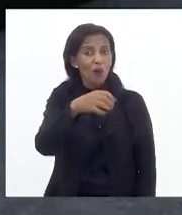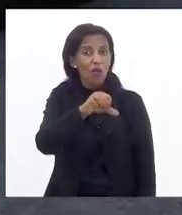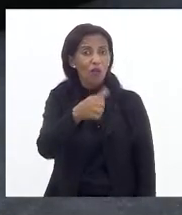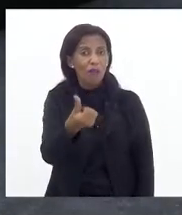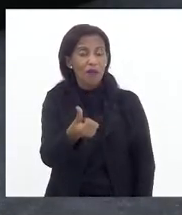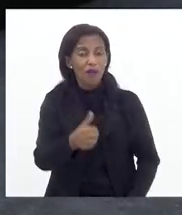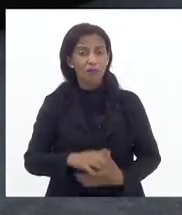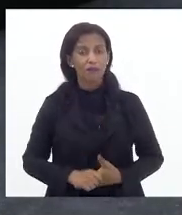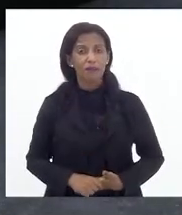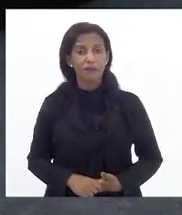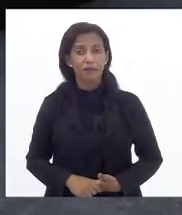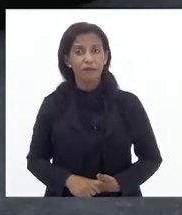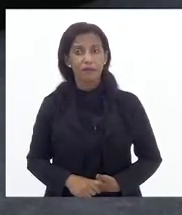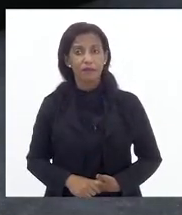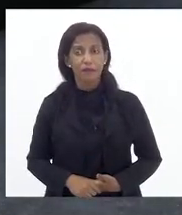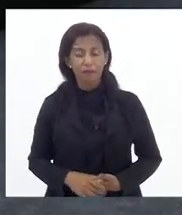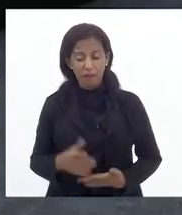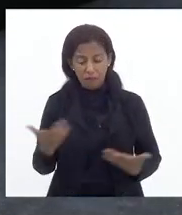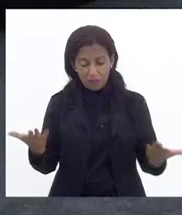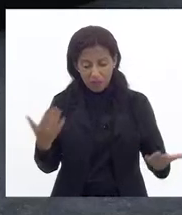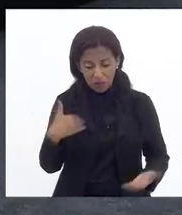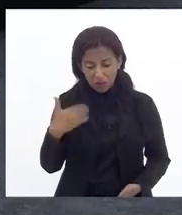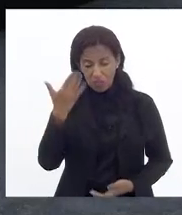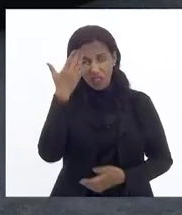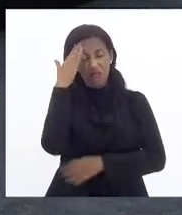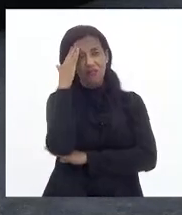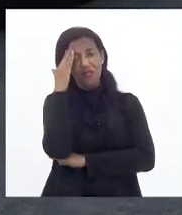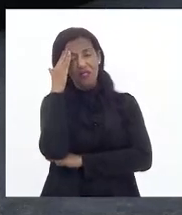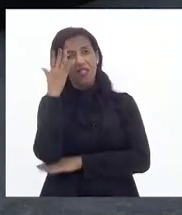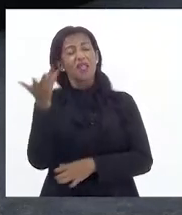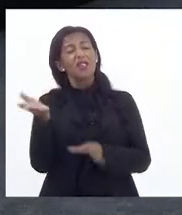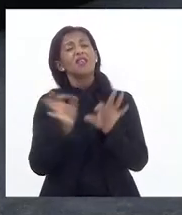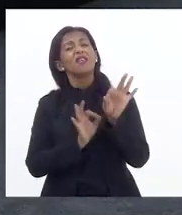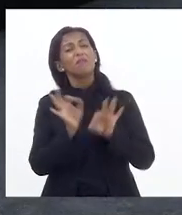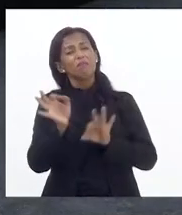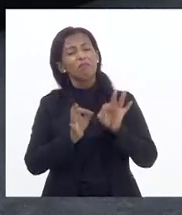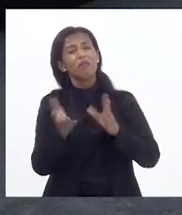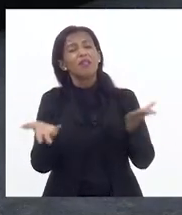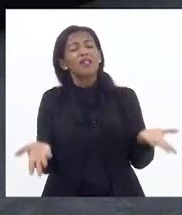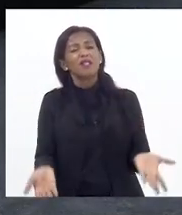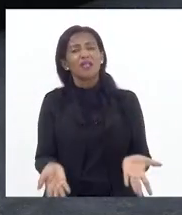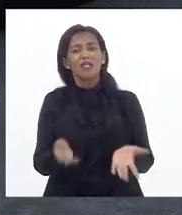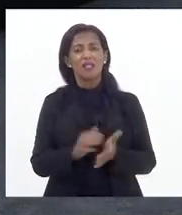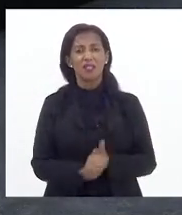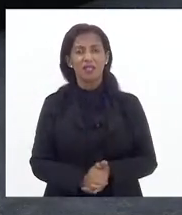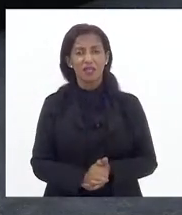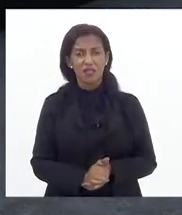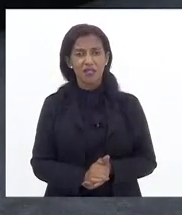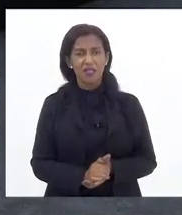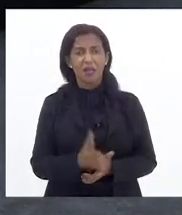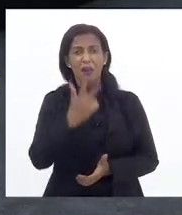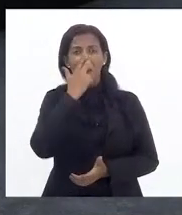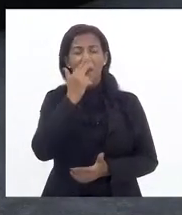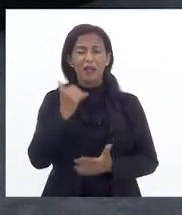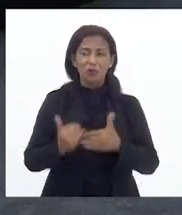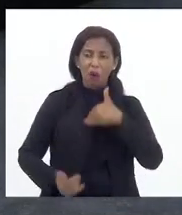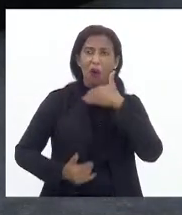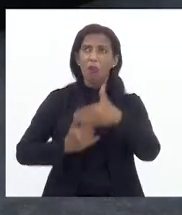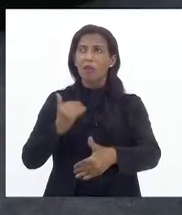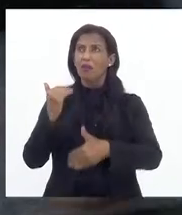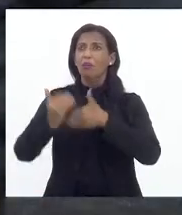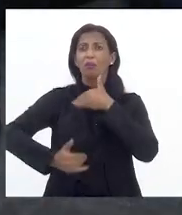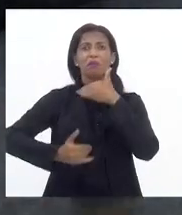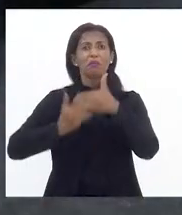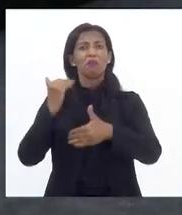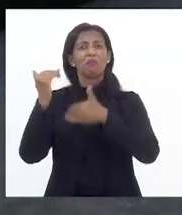96 Oi e aí eu queria entender que plano de Recuperação é esse que imploro cada vez mais as Finanças do